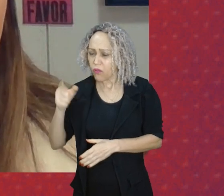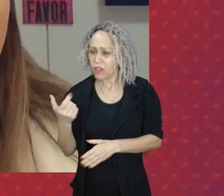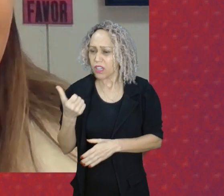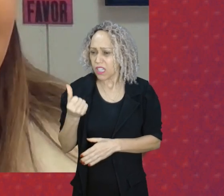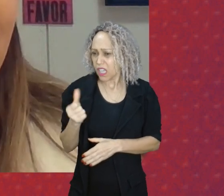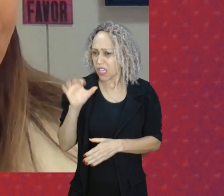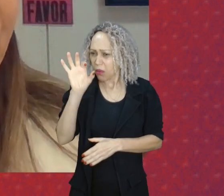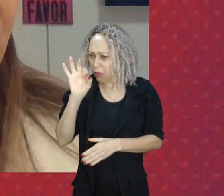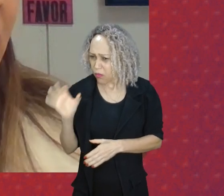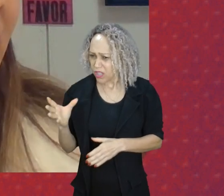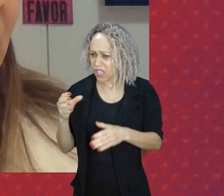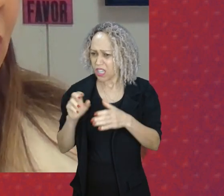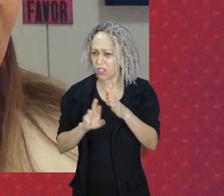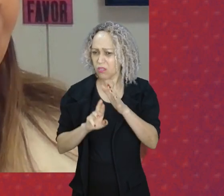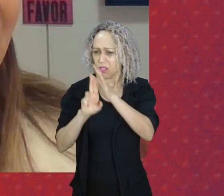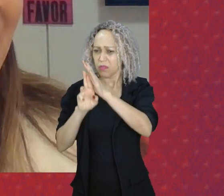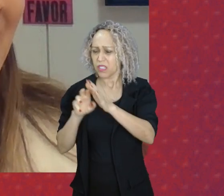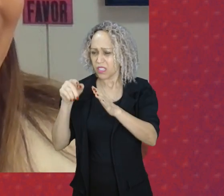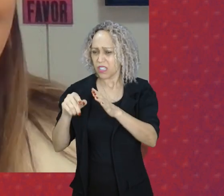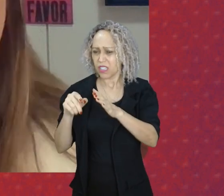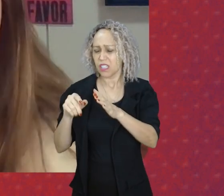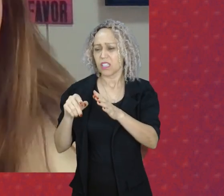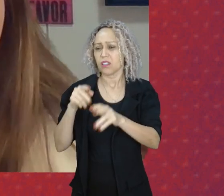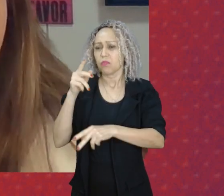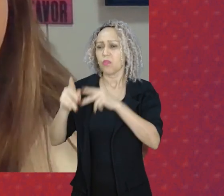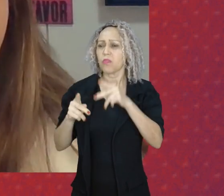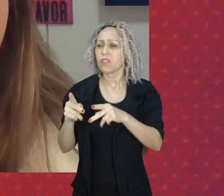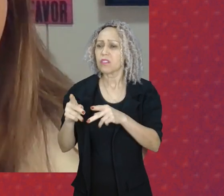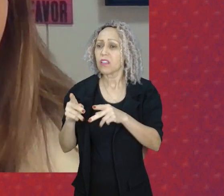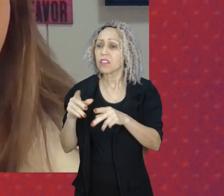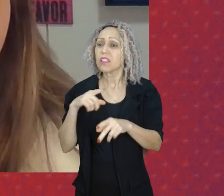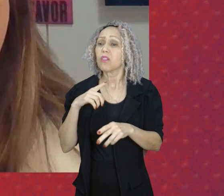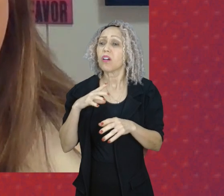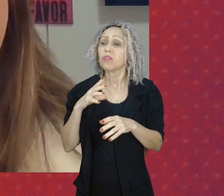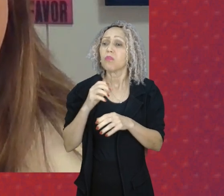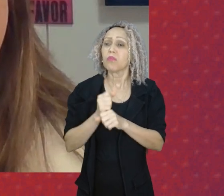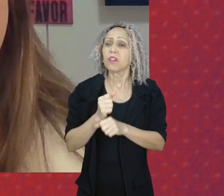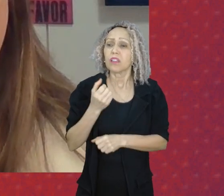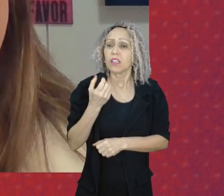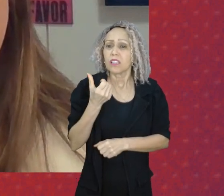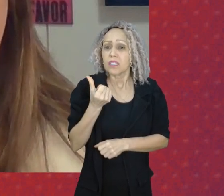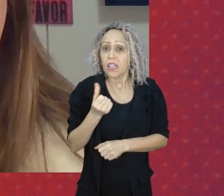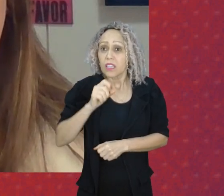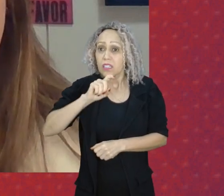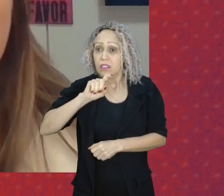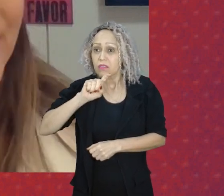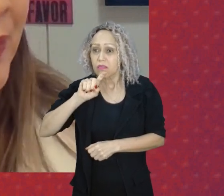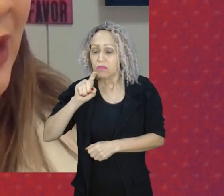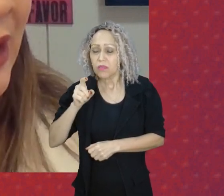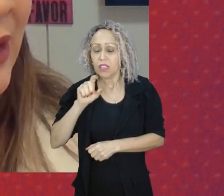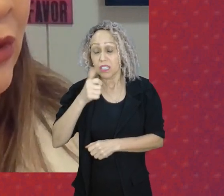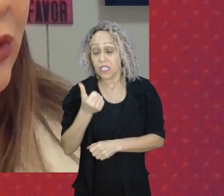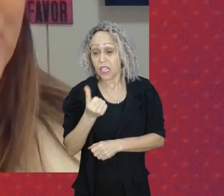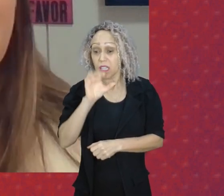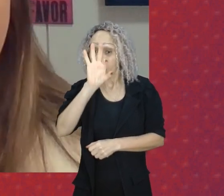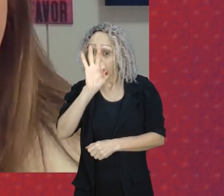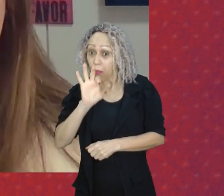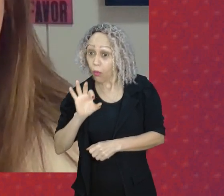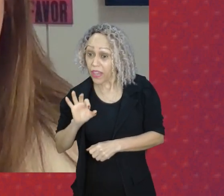28,6% da população, ficarão com apenas 6% das cadeiras. Então, notem